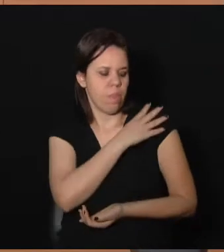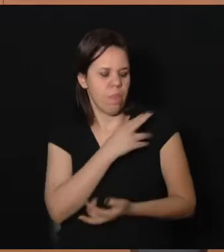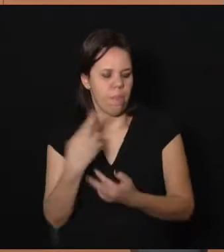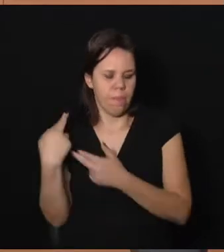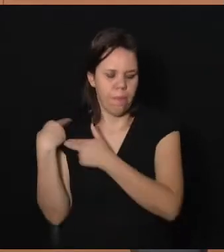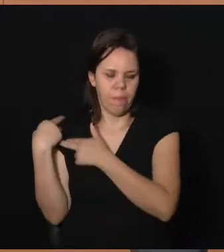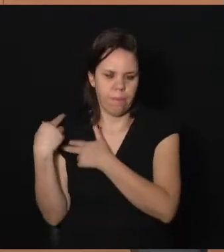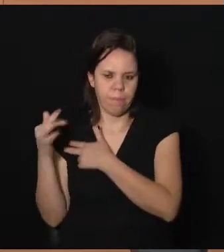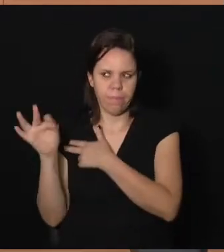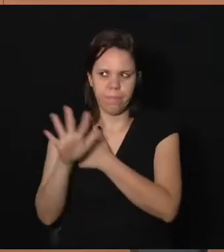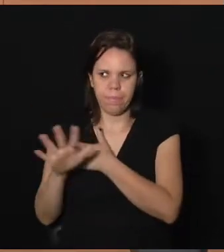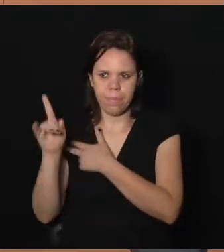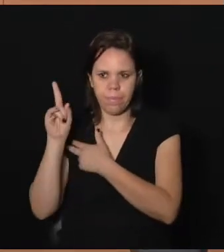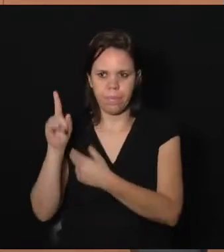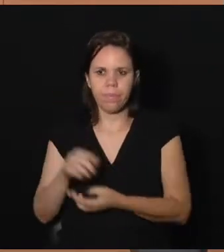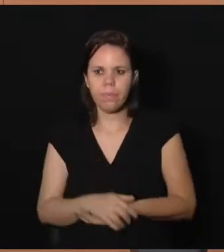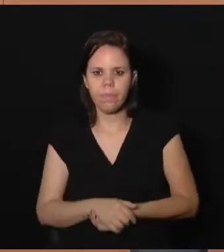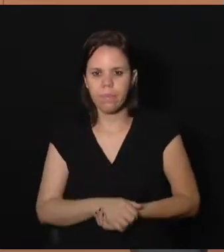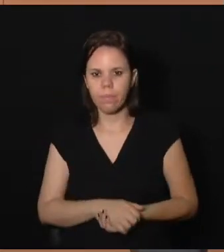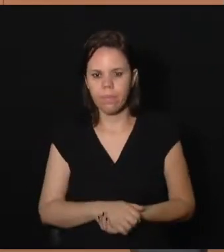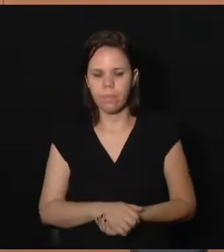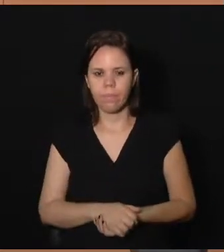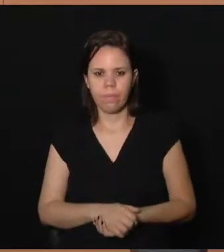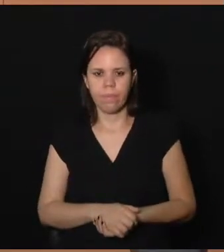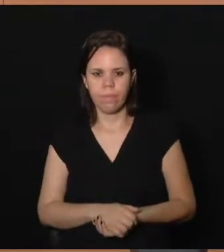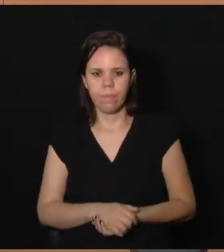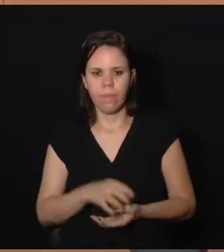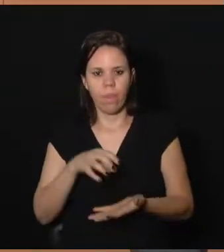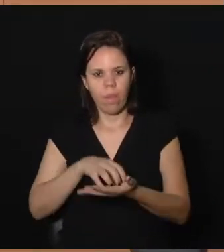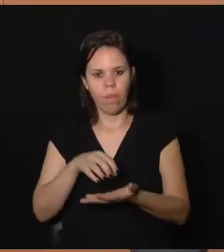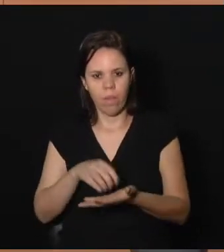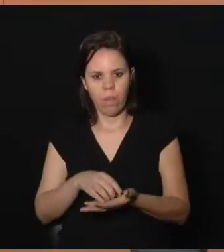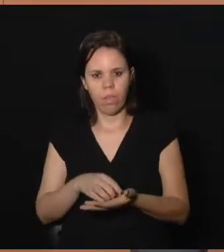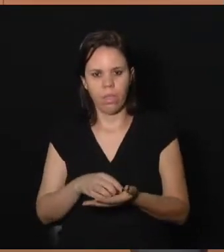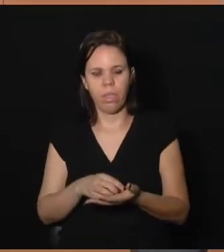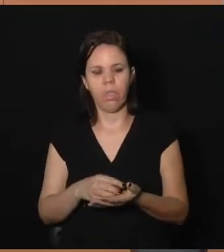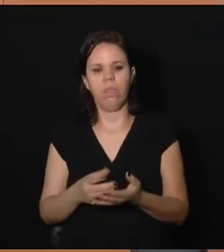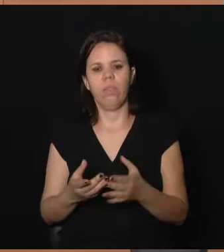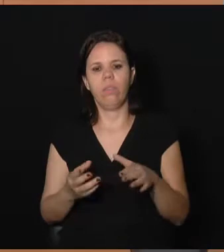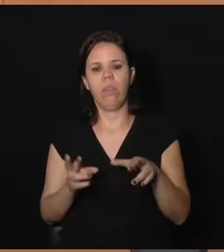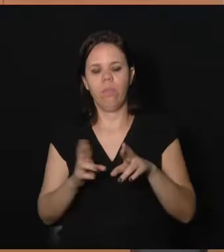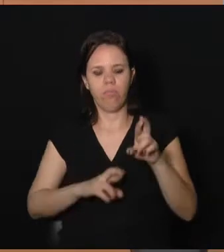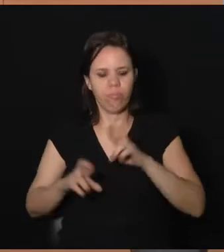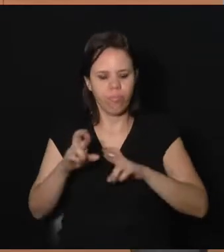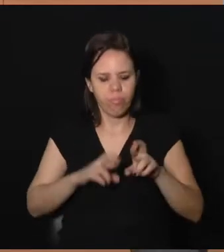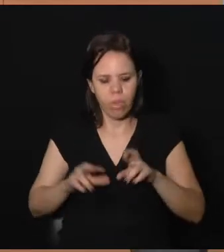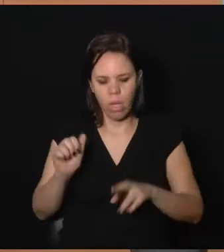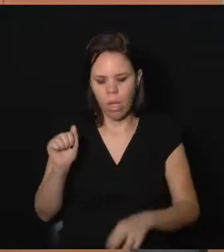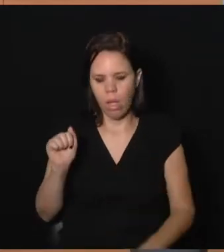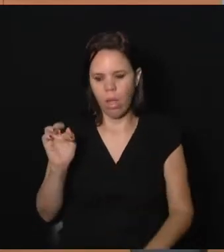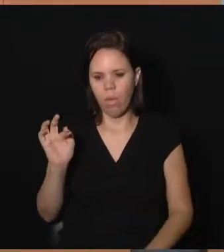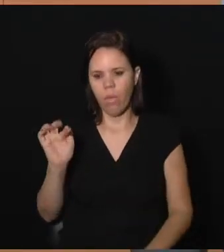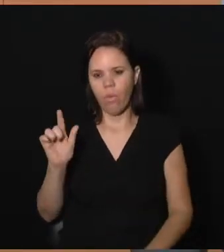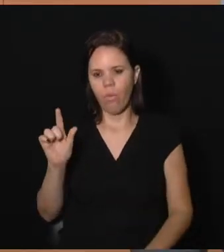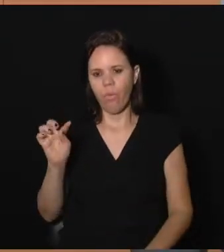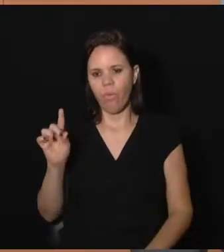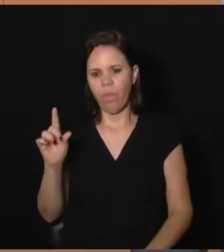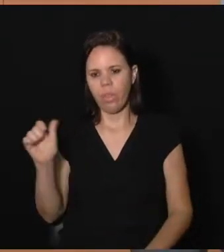pela Receita Federal aqui da Alfândega de Viracopos, né? Então é ele que nós estamos falando.